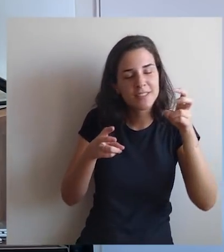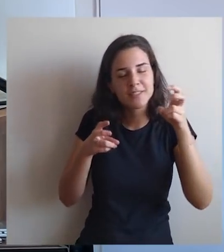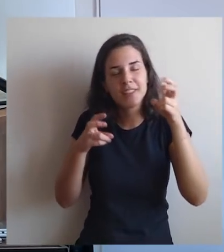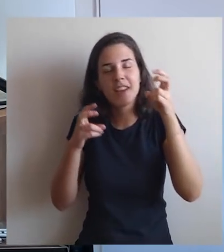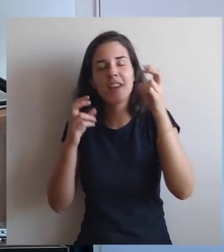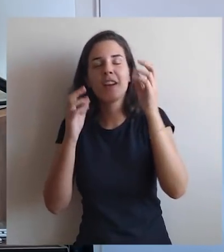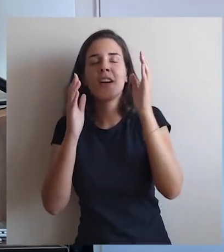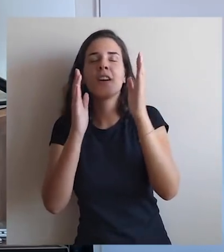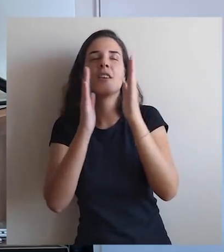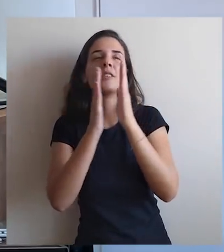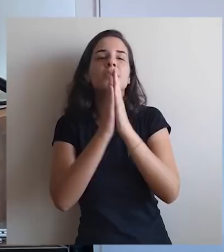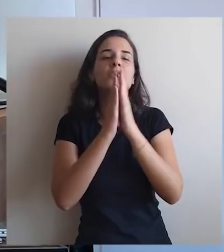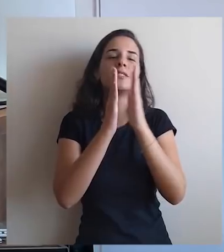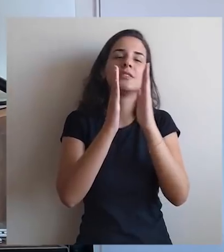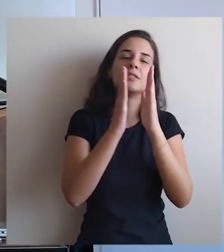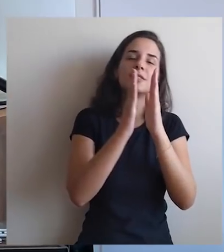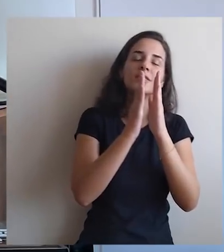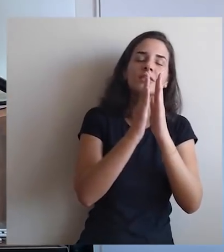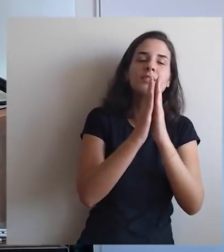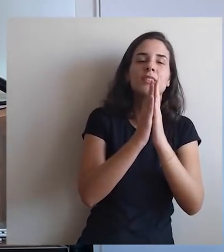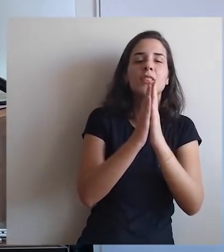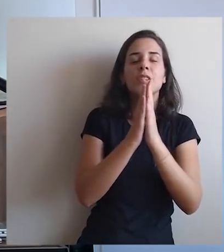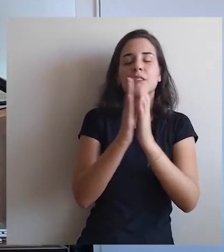atende a tua